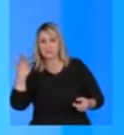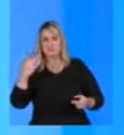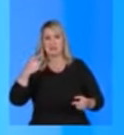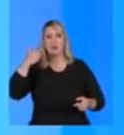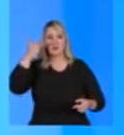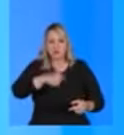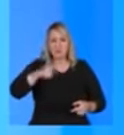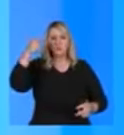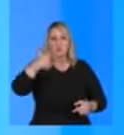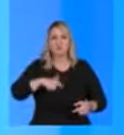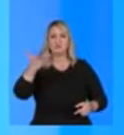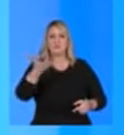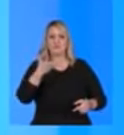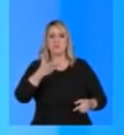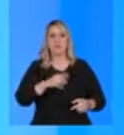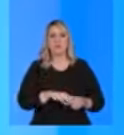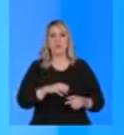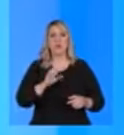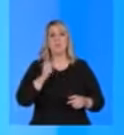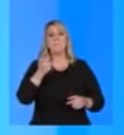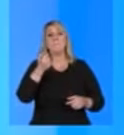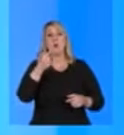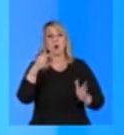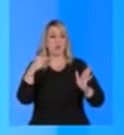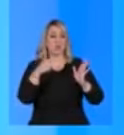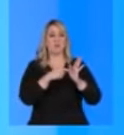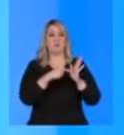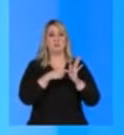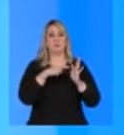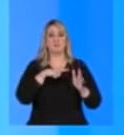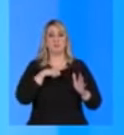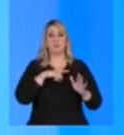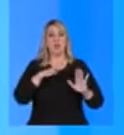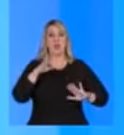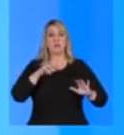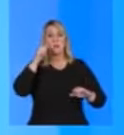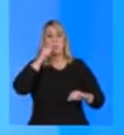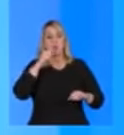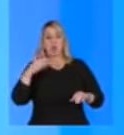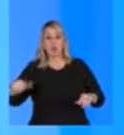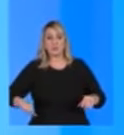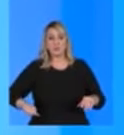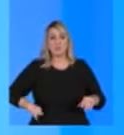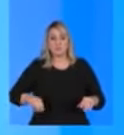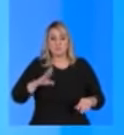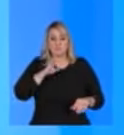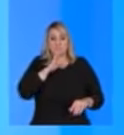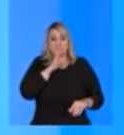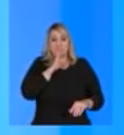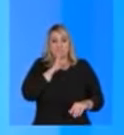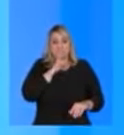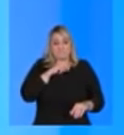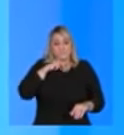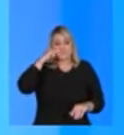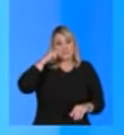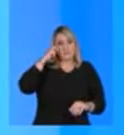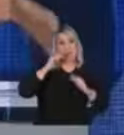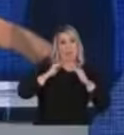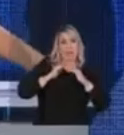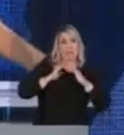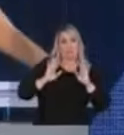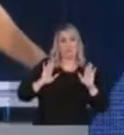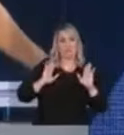se repete e são poucas as vezes que são denunciadas Muitas delas a pessoa é agredida e fica quieta em casa com